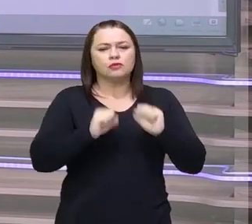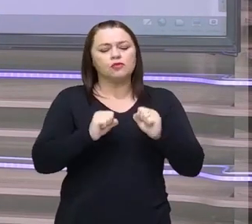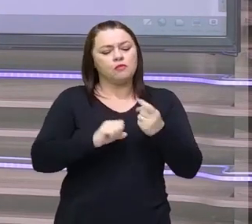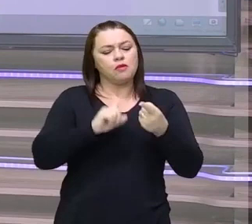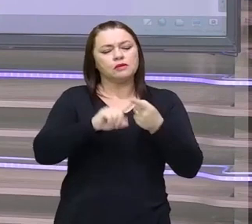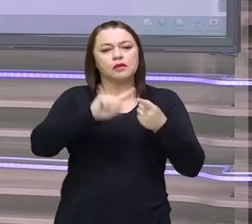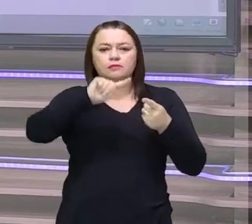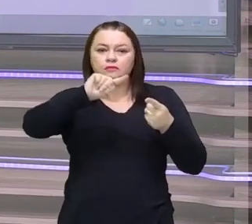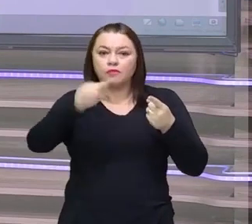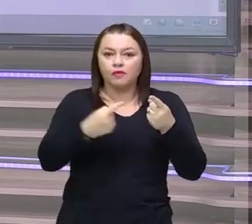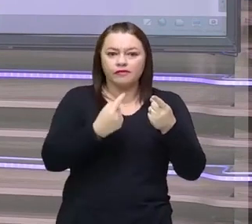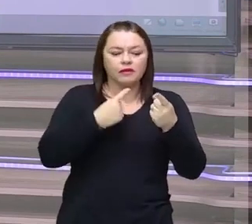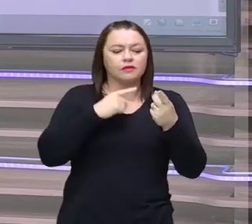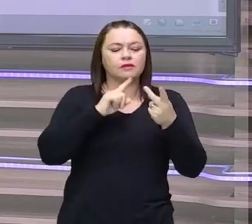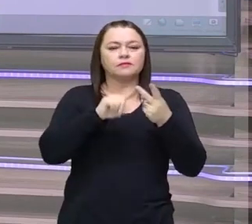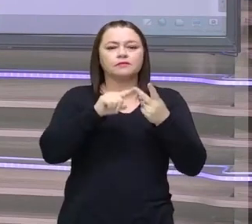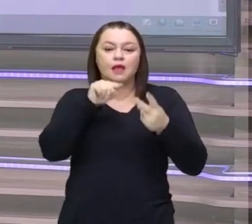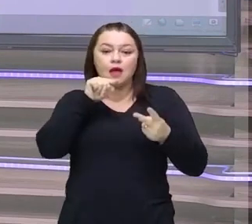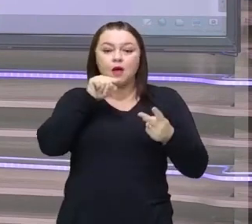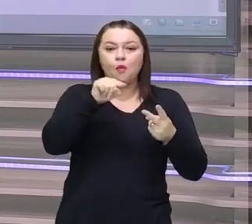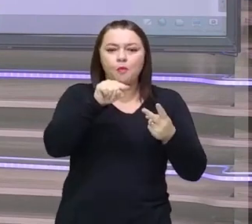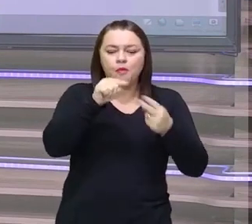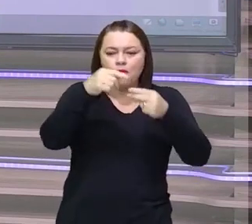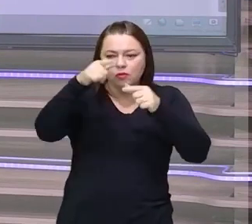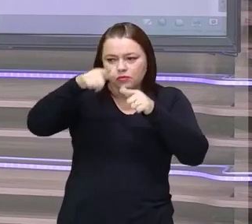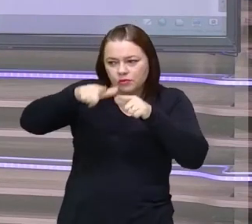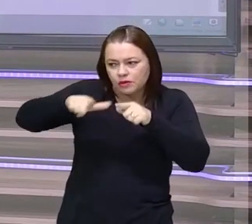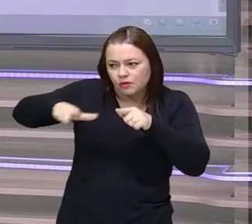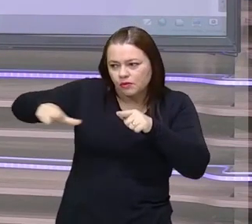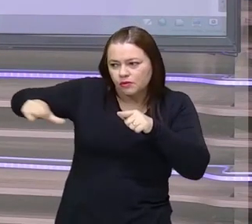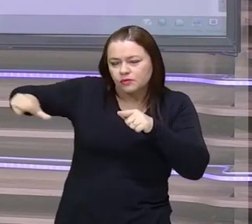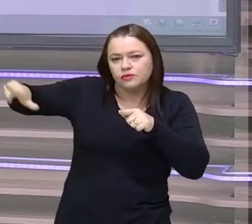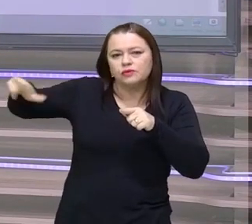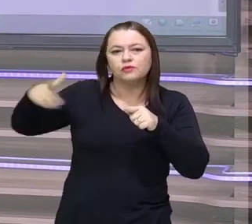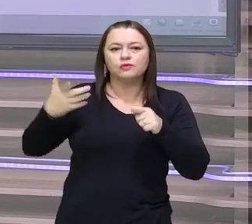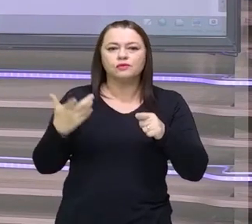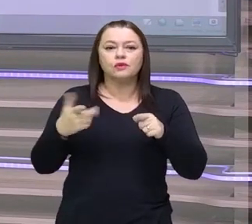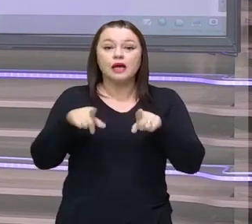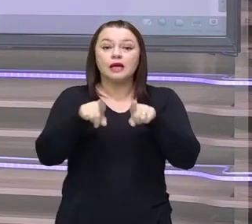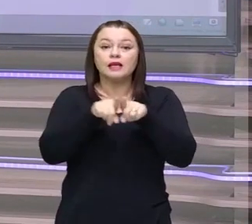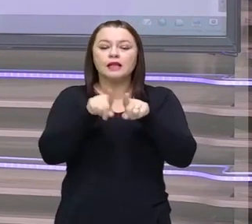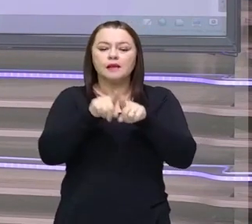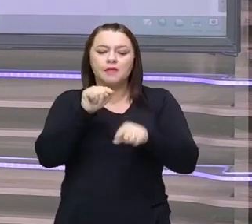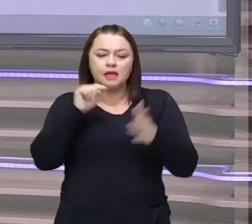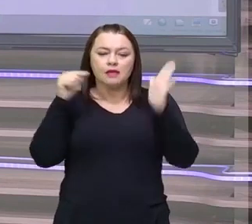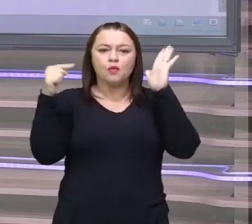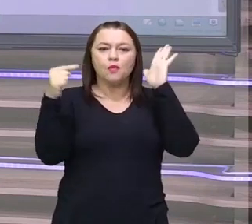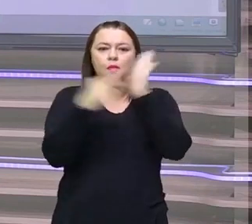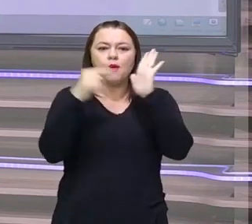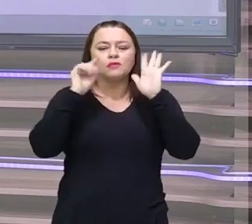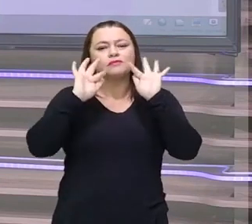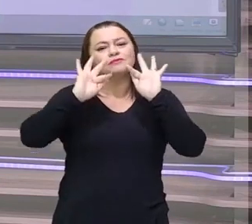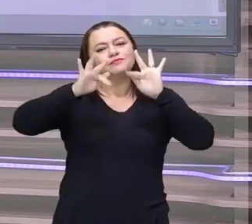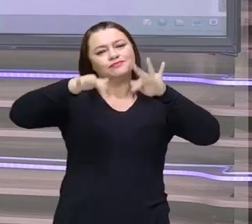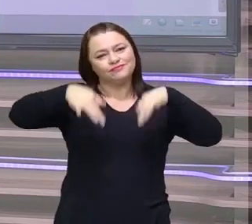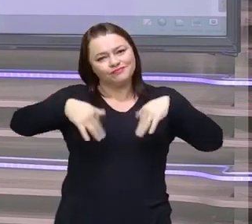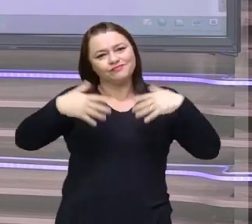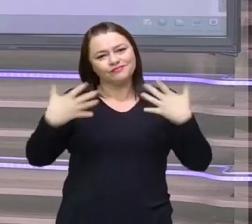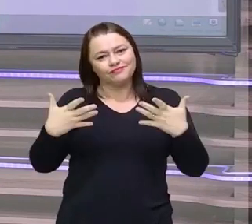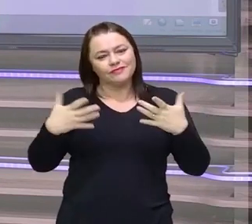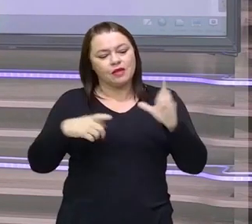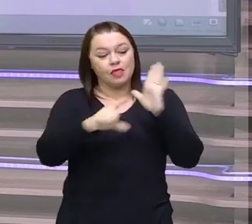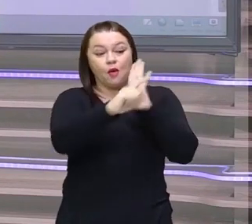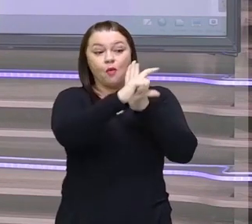ponto parágrafo, bem como o ponto seguido. Mas eu tenho o ponto final. Então, meu parágrafo,